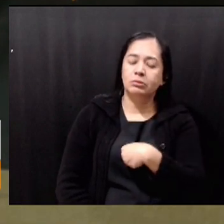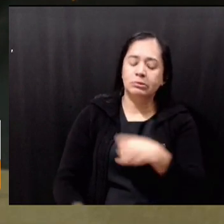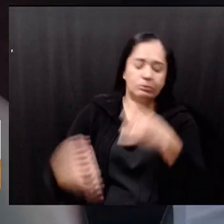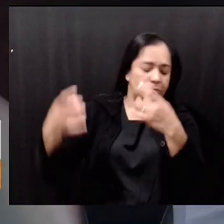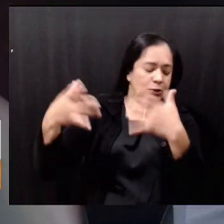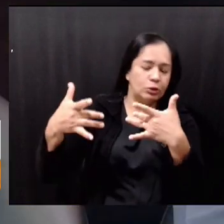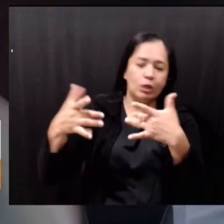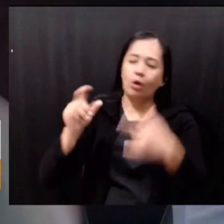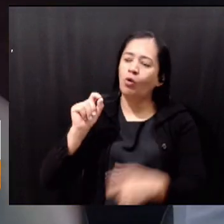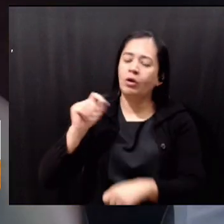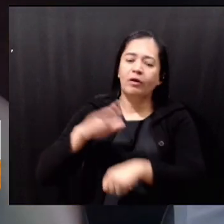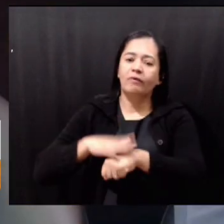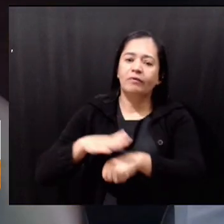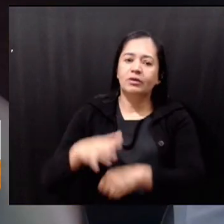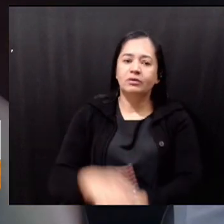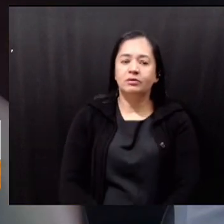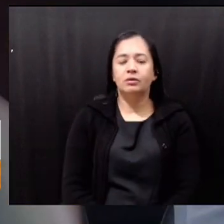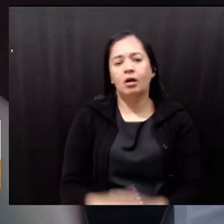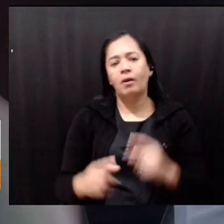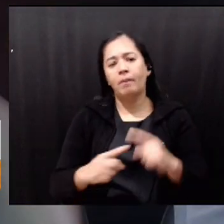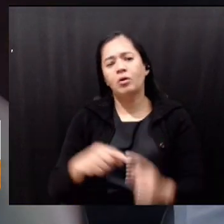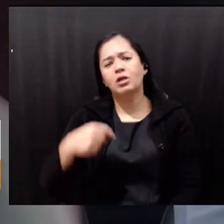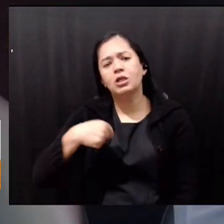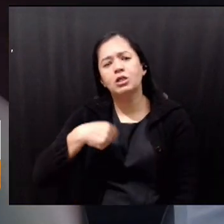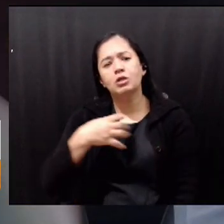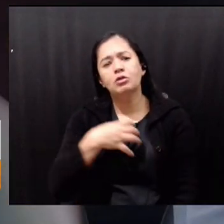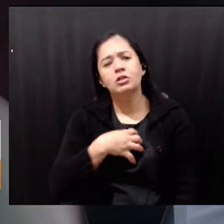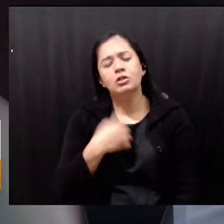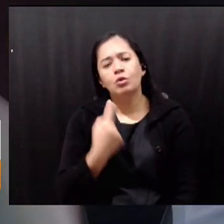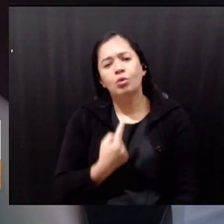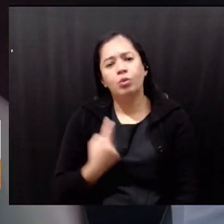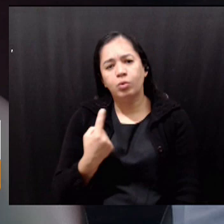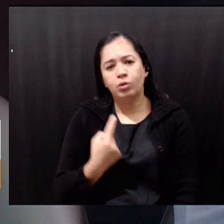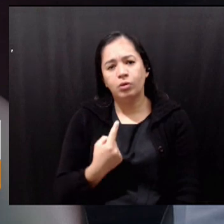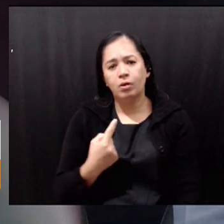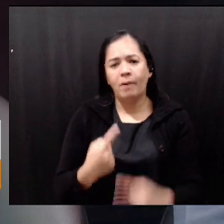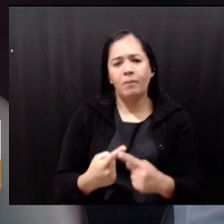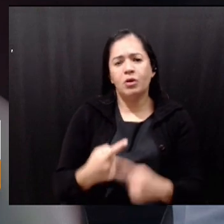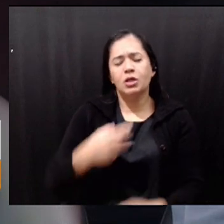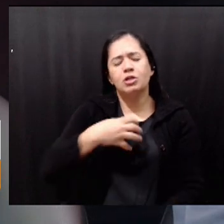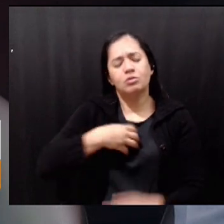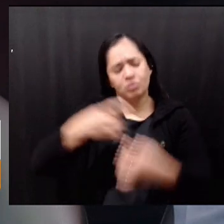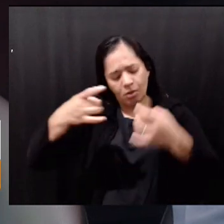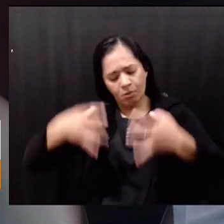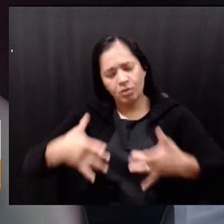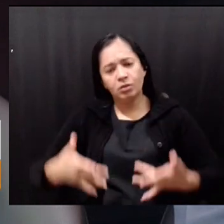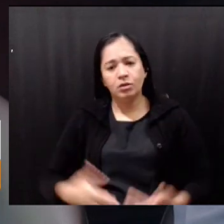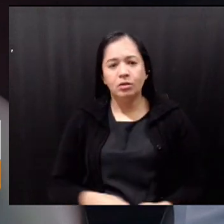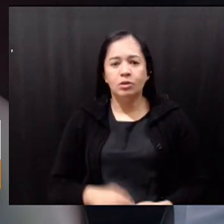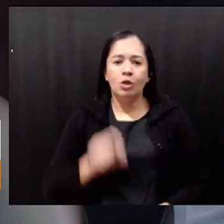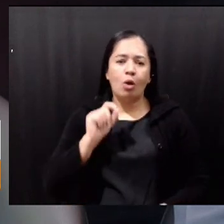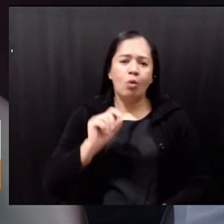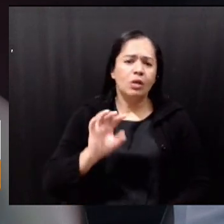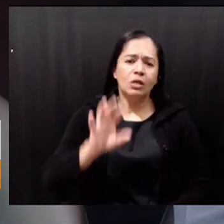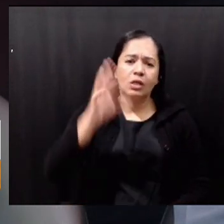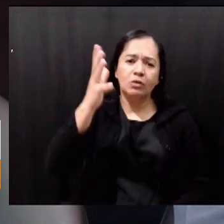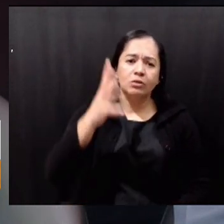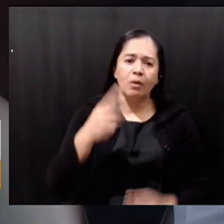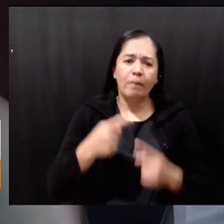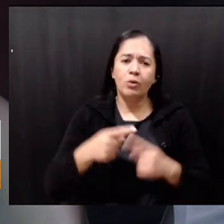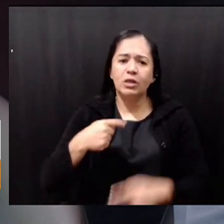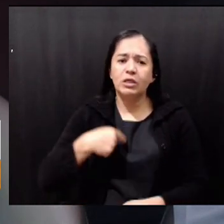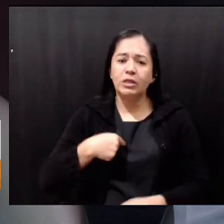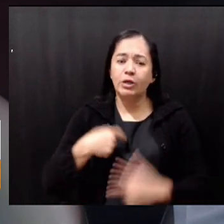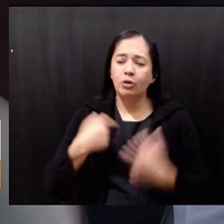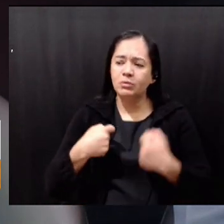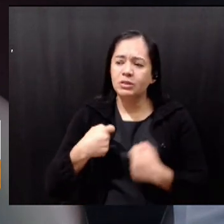que que eu me sinto sozinho? Por que eu me sinto abandonado? O que que acontece? Por que que eu preciso da validação de um outro